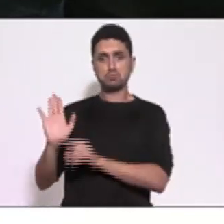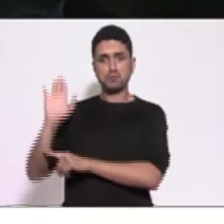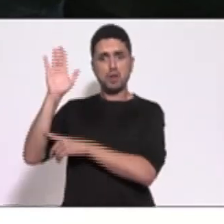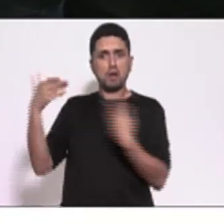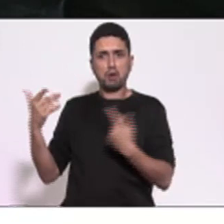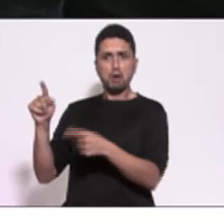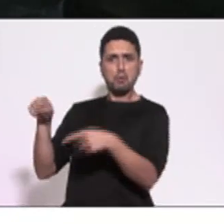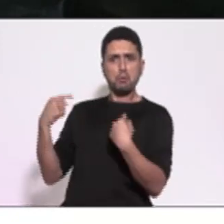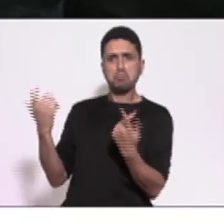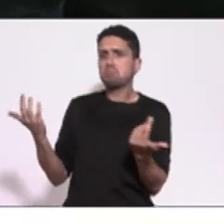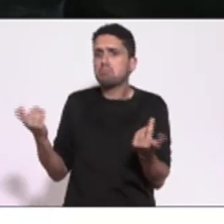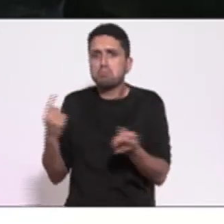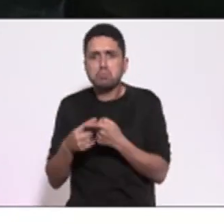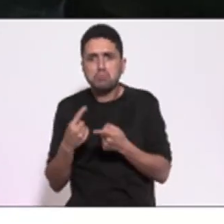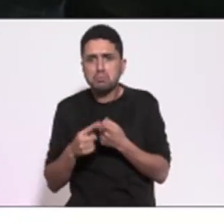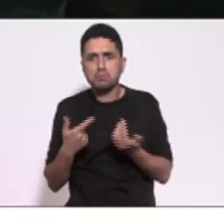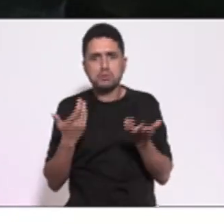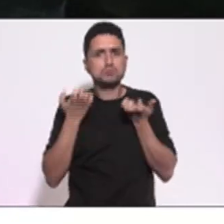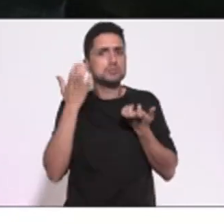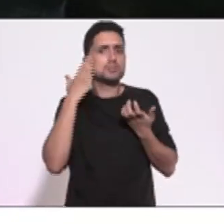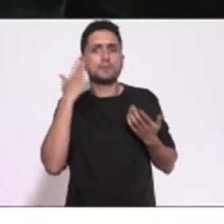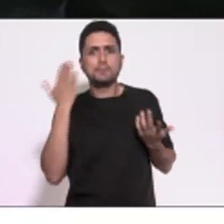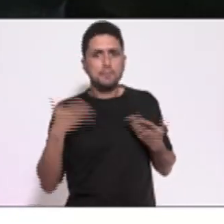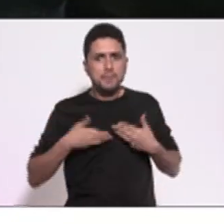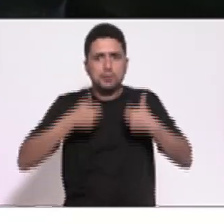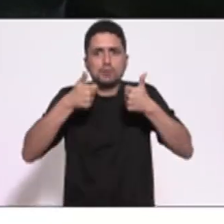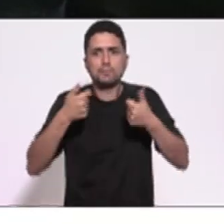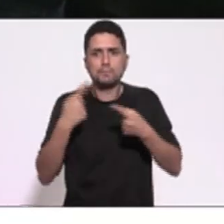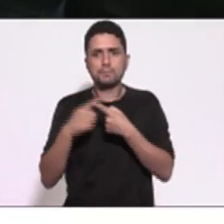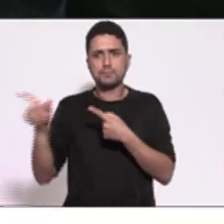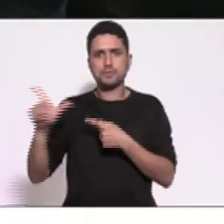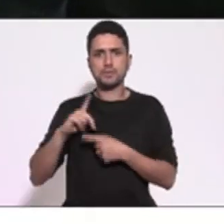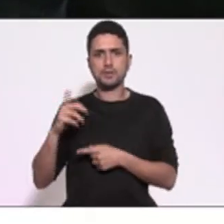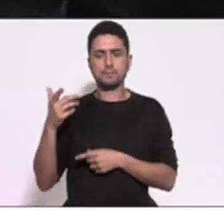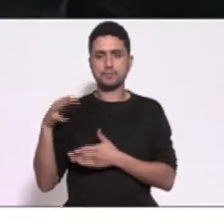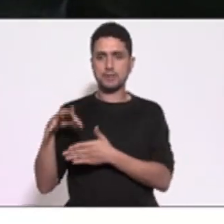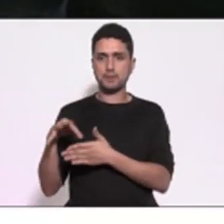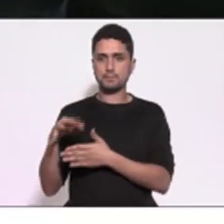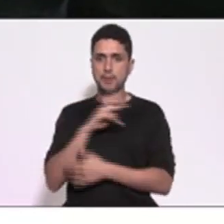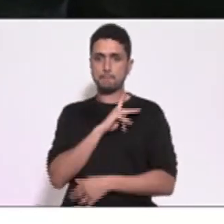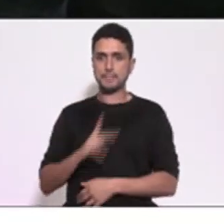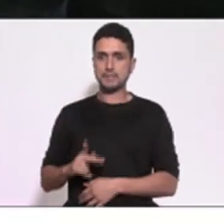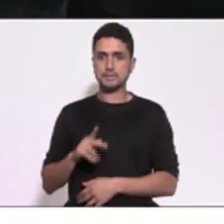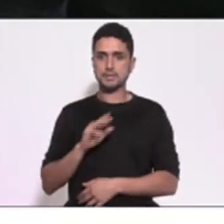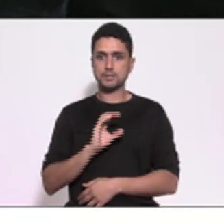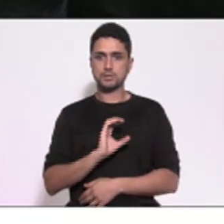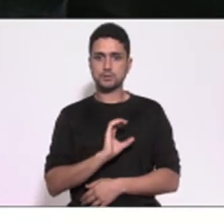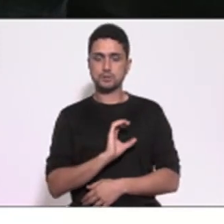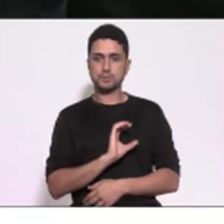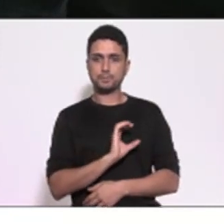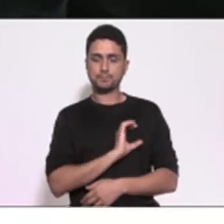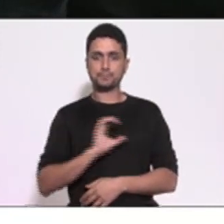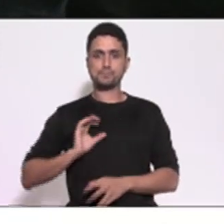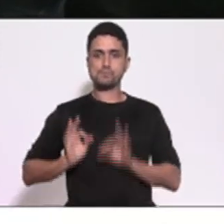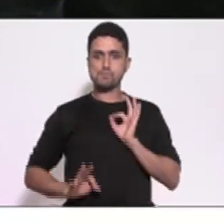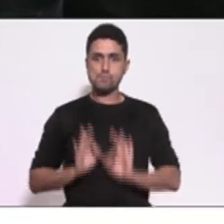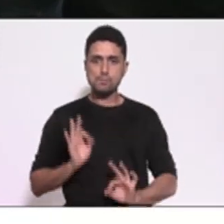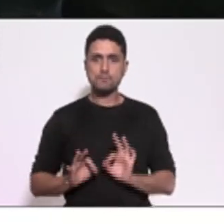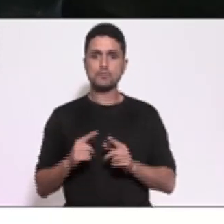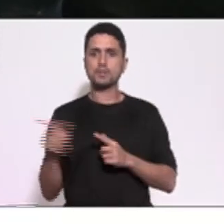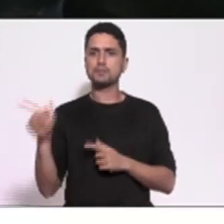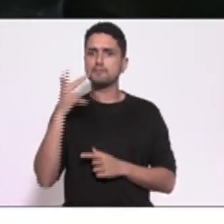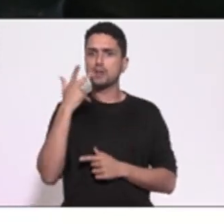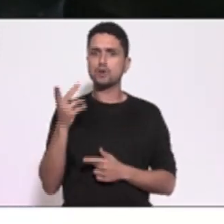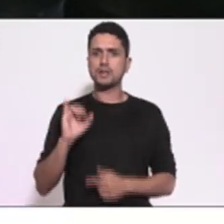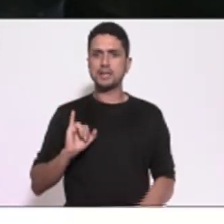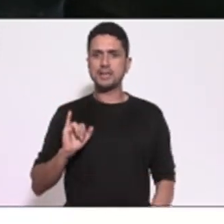compreender um pouco melhor as alegações do presidente da CCJ, ao dizer que o projeto,